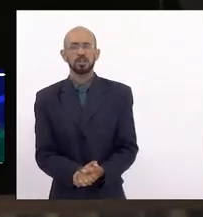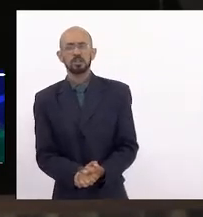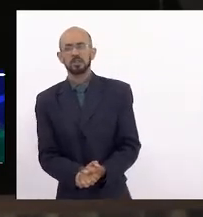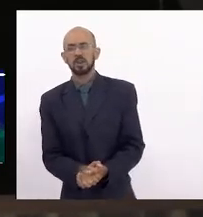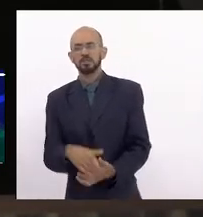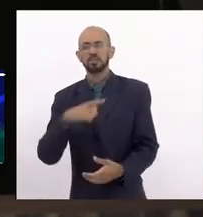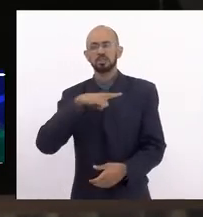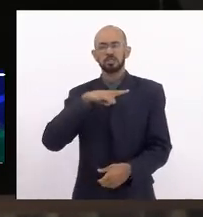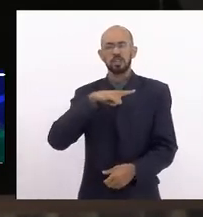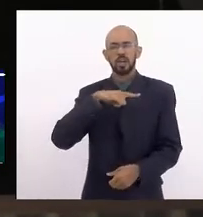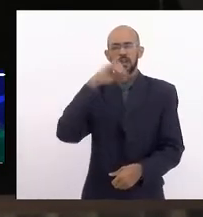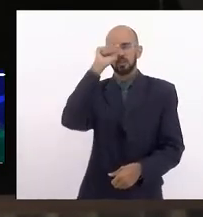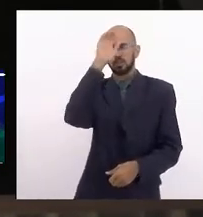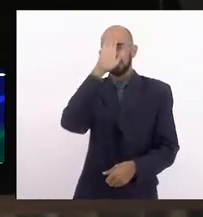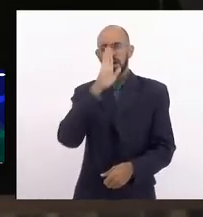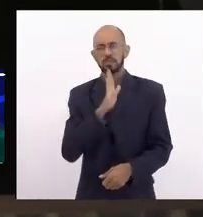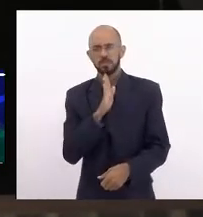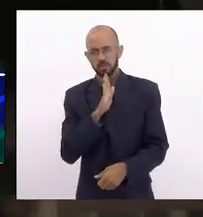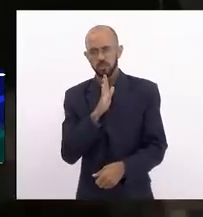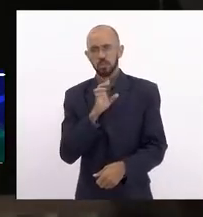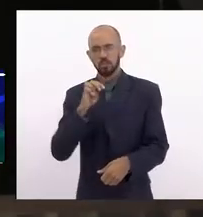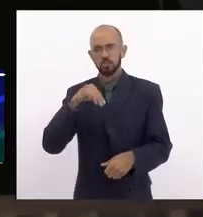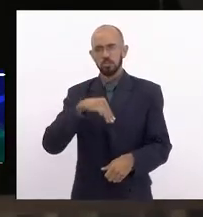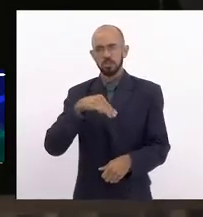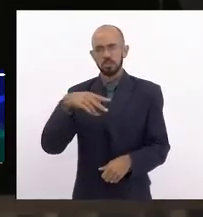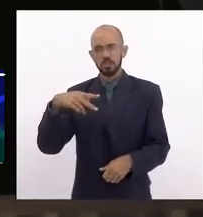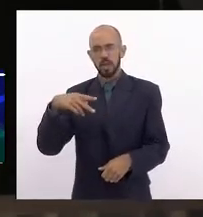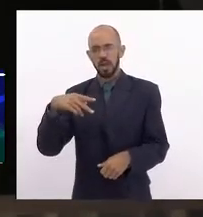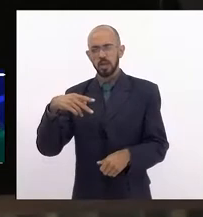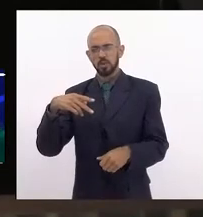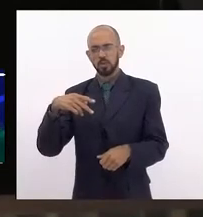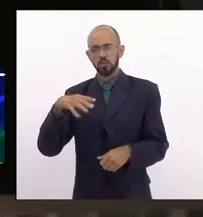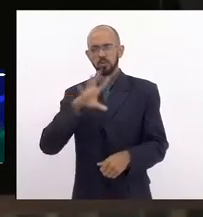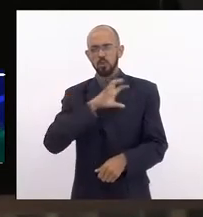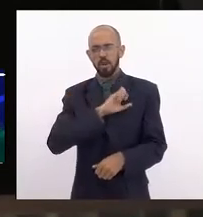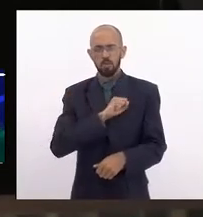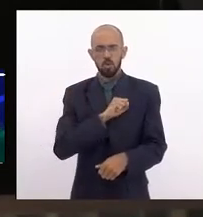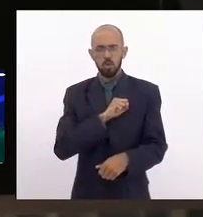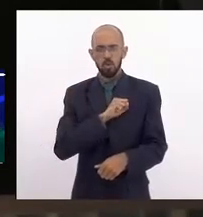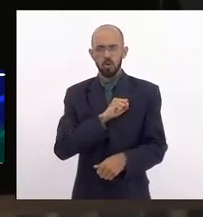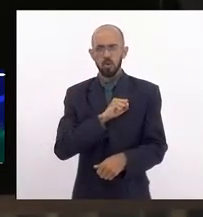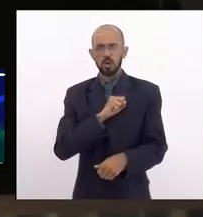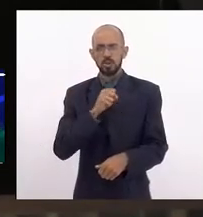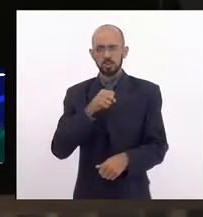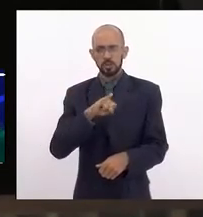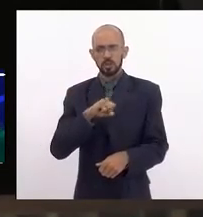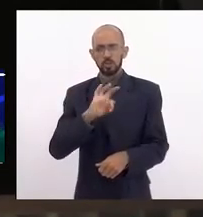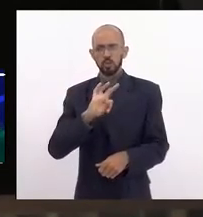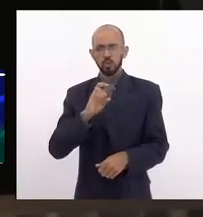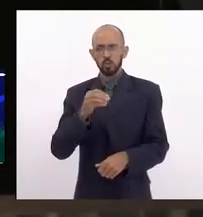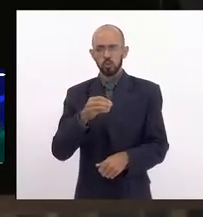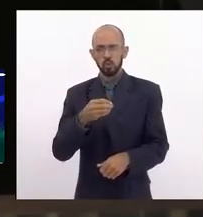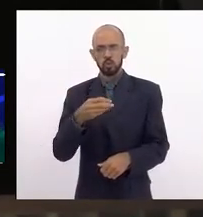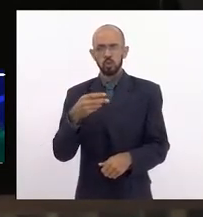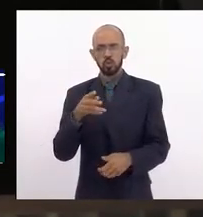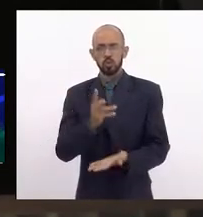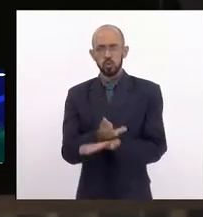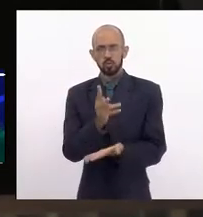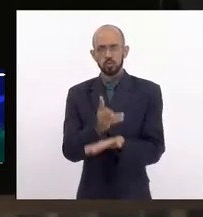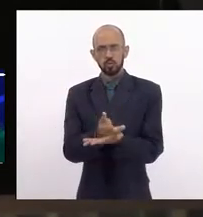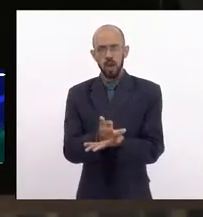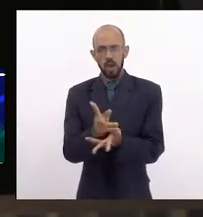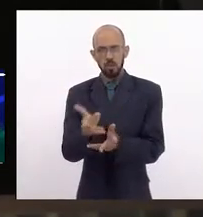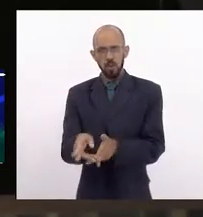no Brasil nós já temos o Ministério do amor e se Tudo continuar do jeito que está